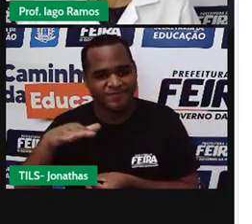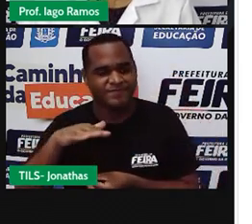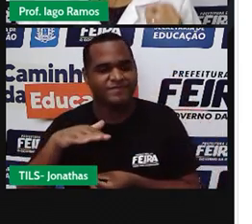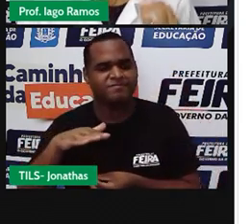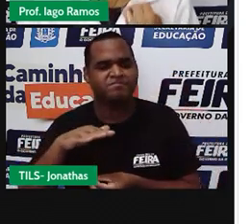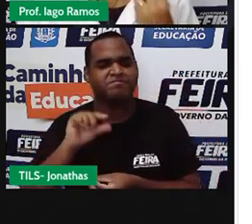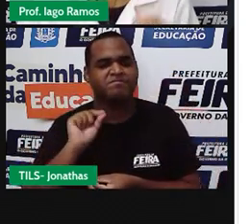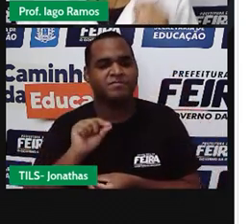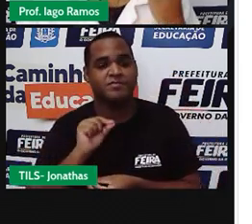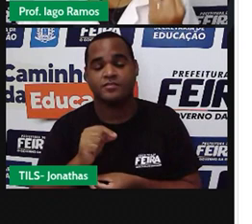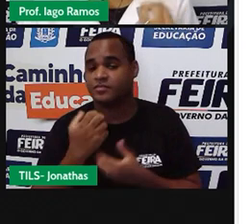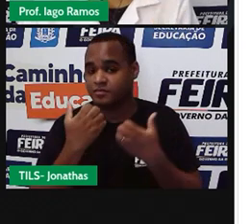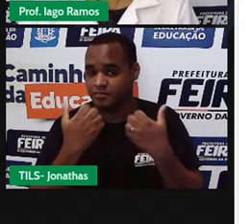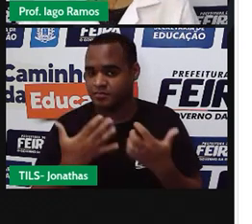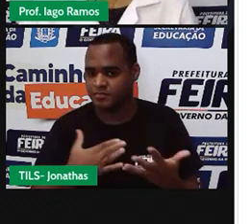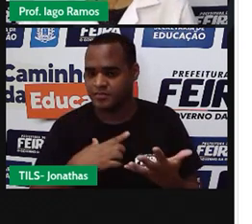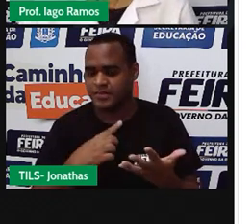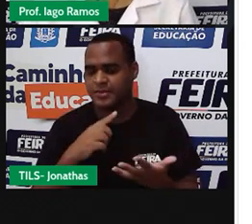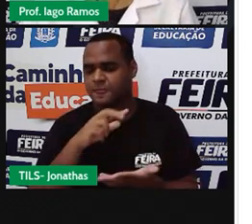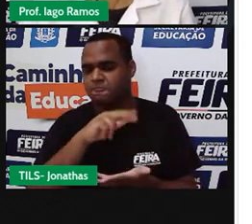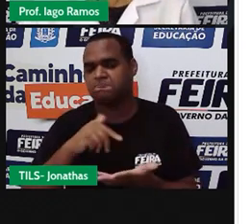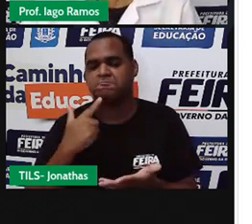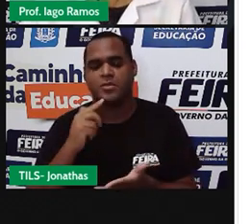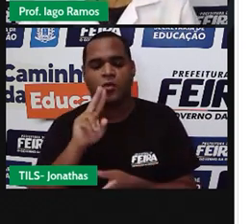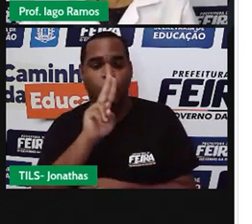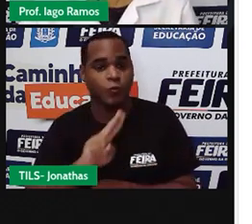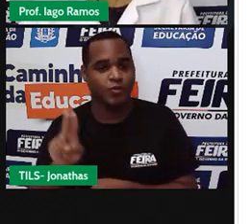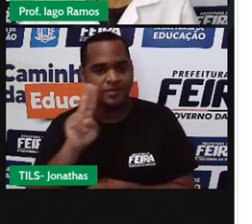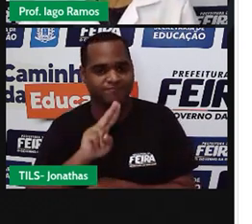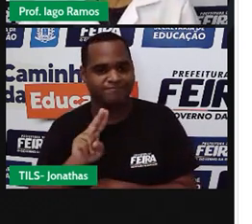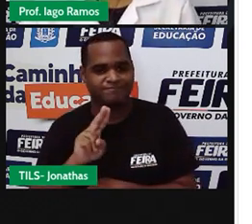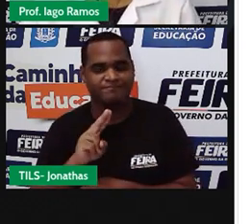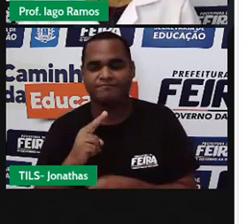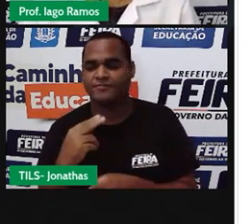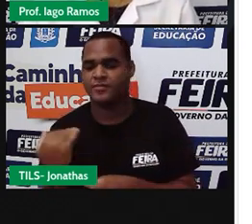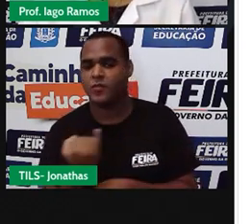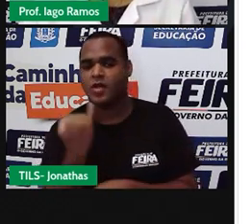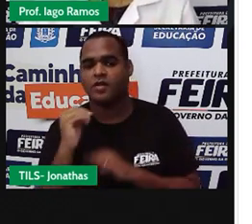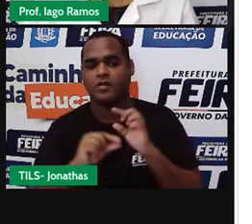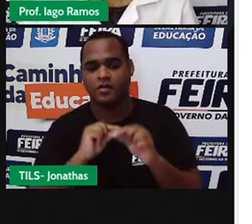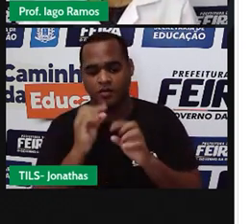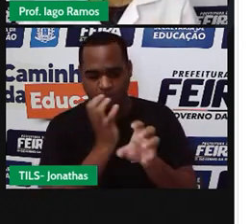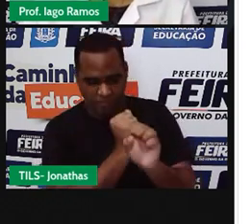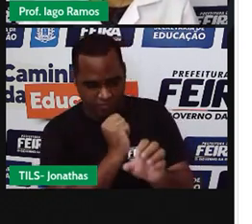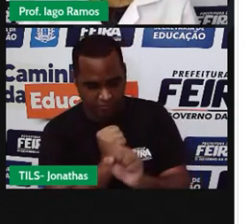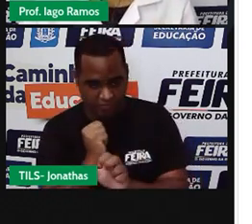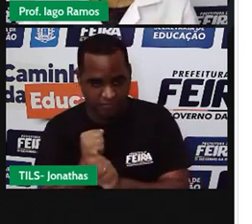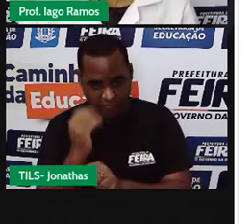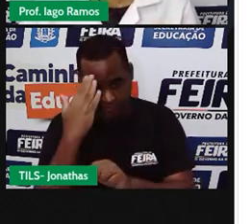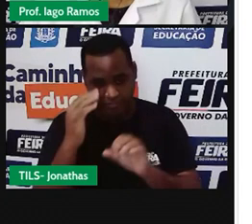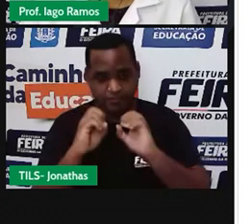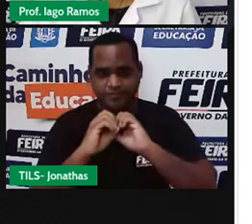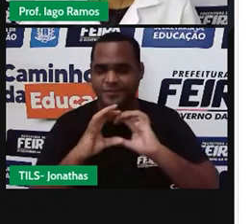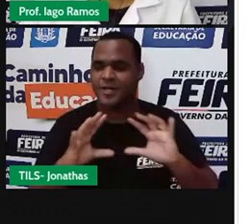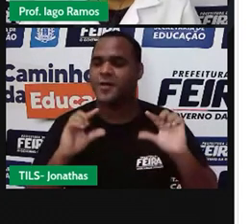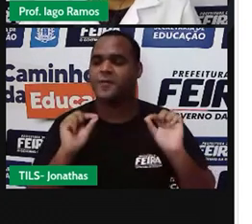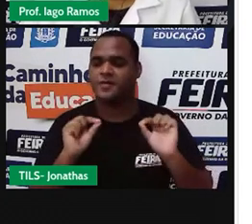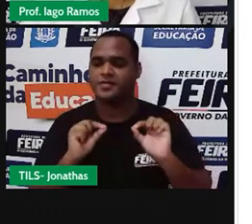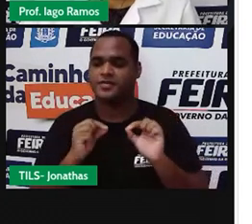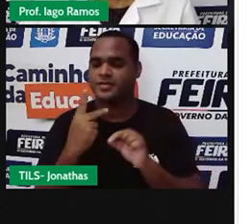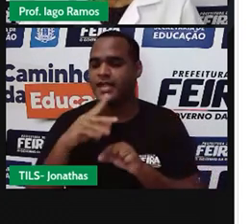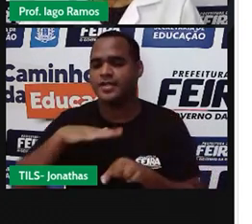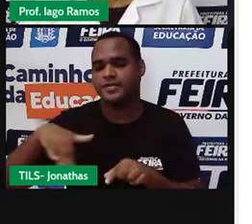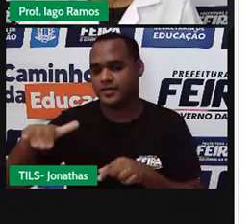unidade de área é um instrumento que você vai usar para calcular para descobrir qual é a área desse polígono